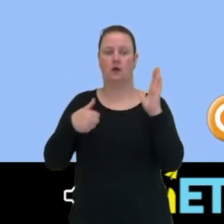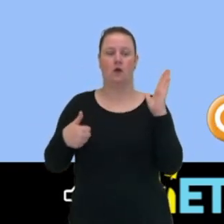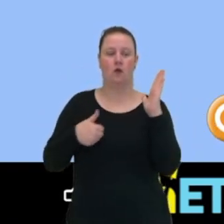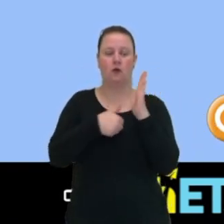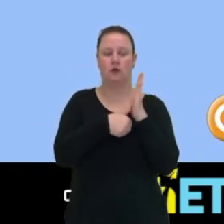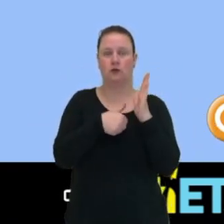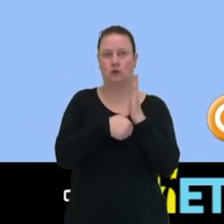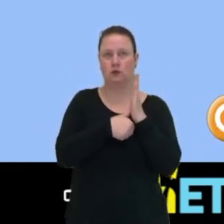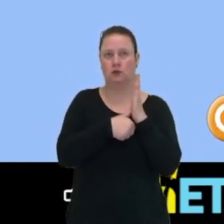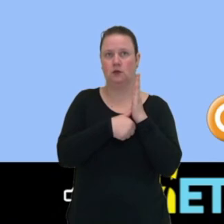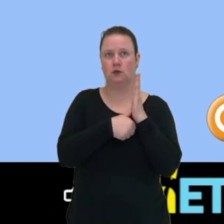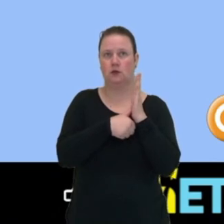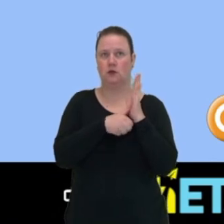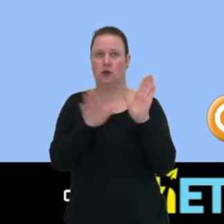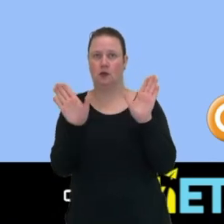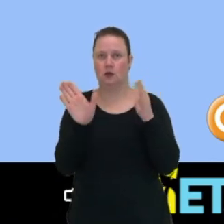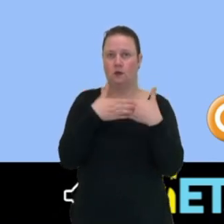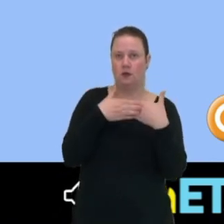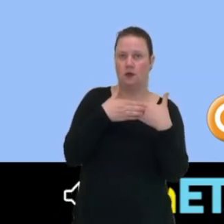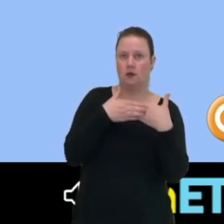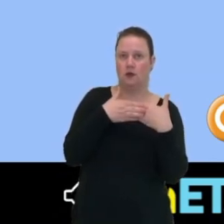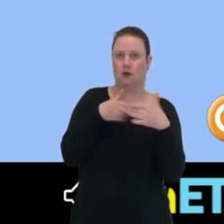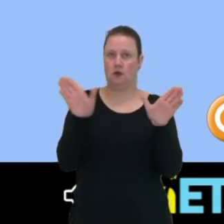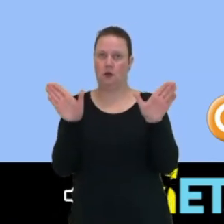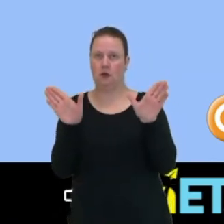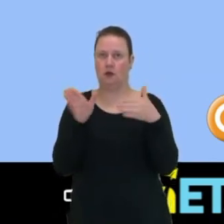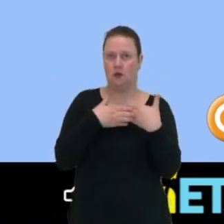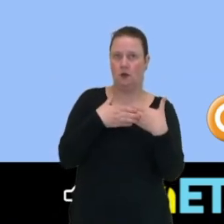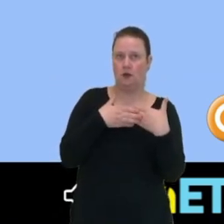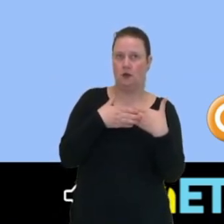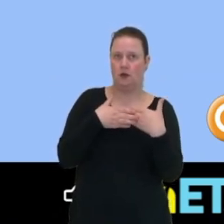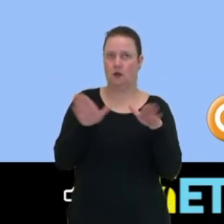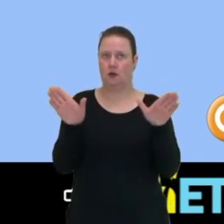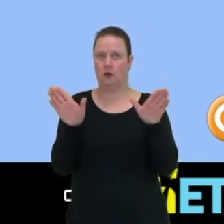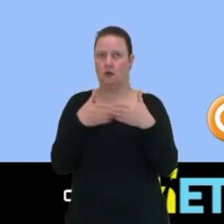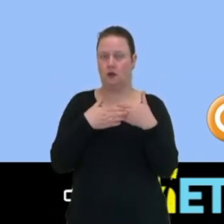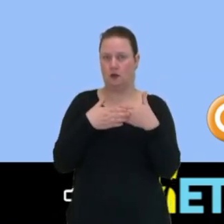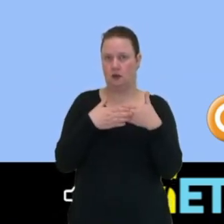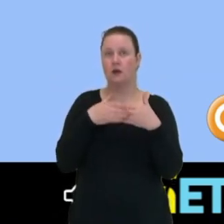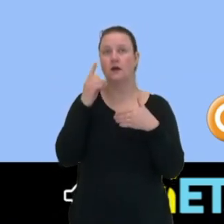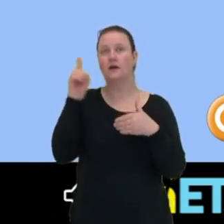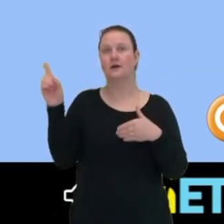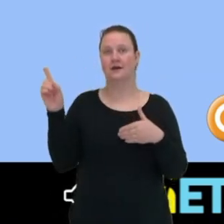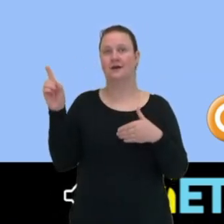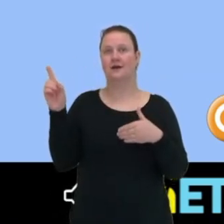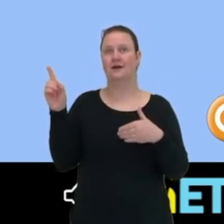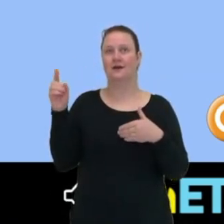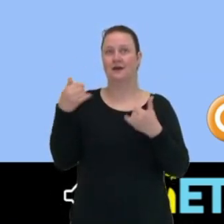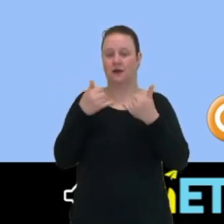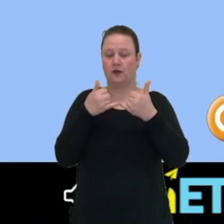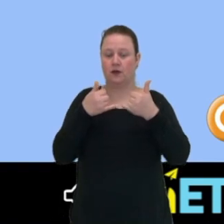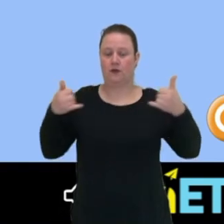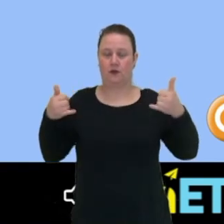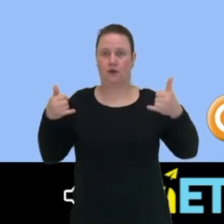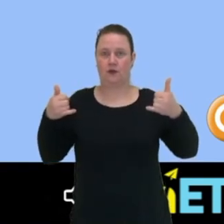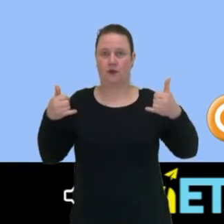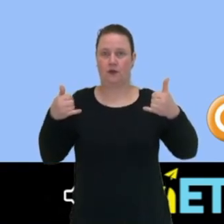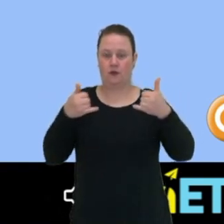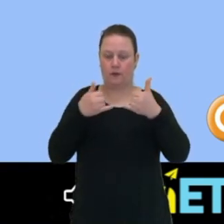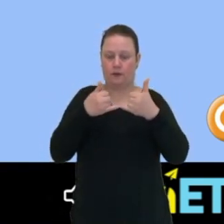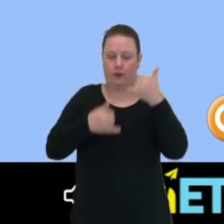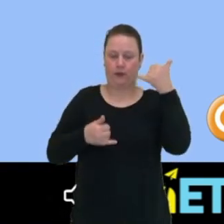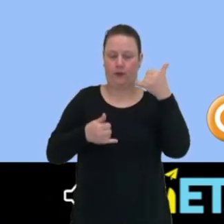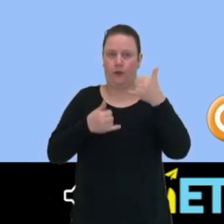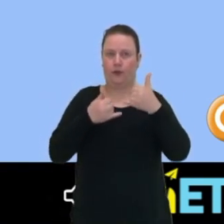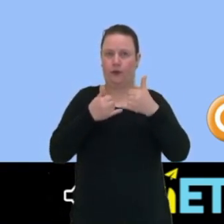Ao abrir e fechar esse interruptor, nós abrimos e fechamos a corrente. Colocando